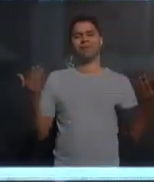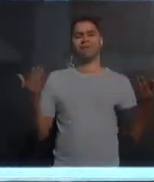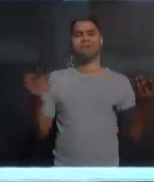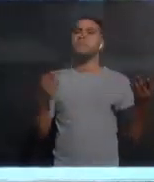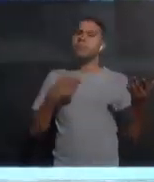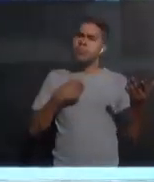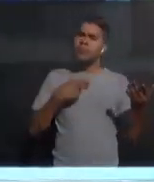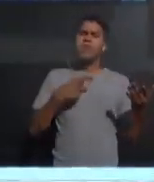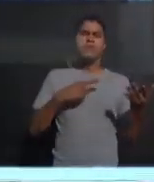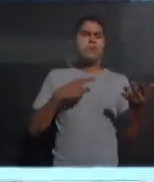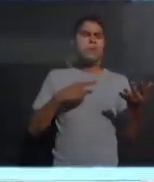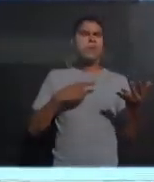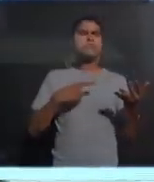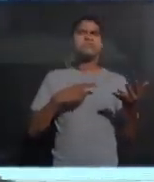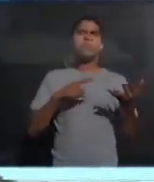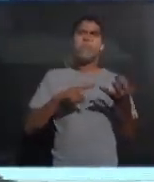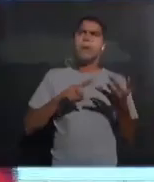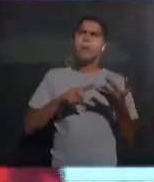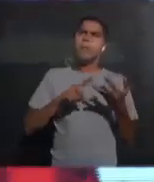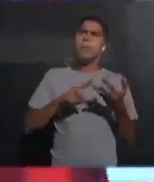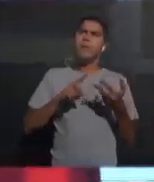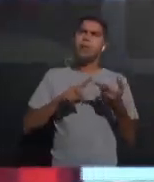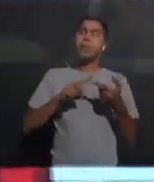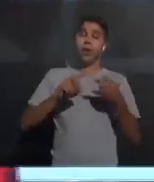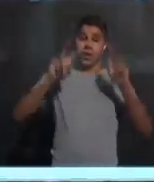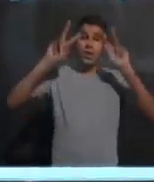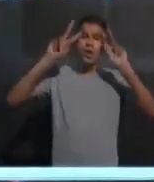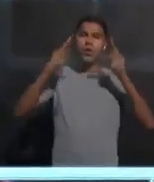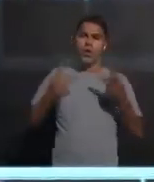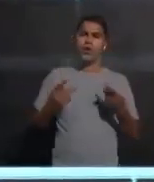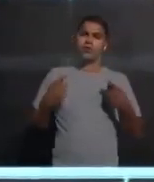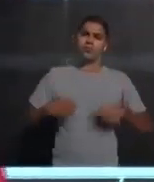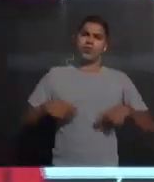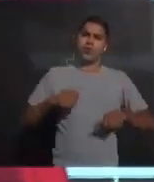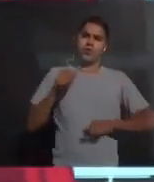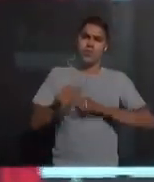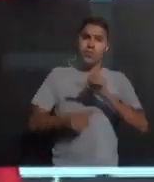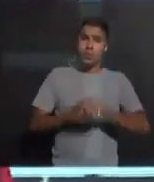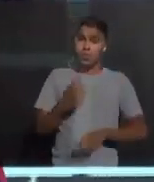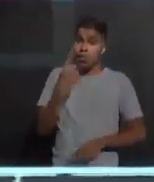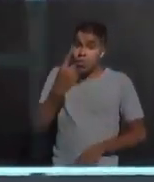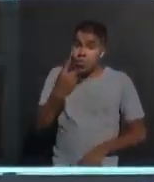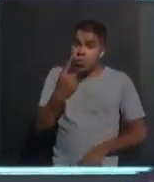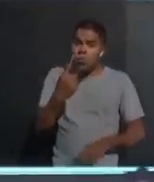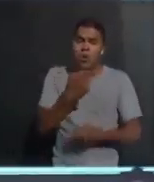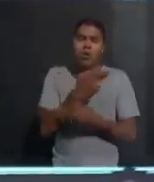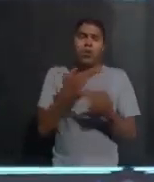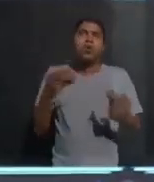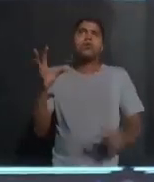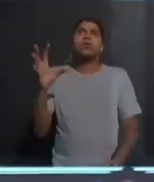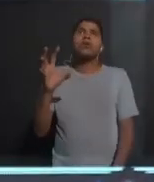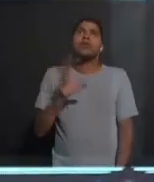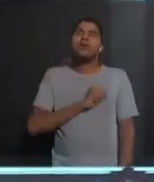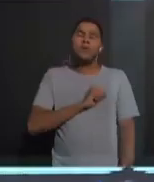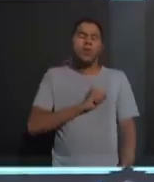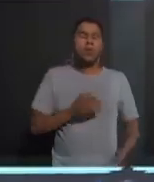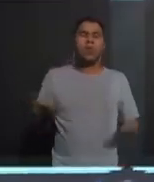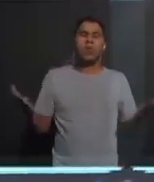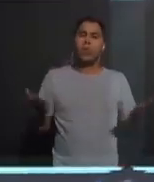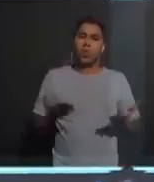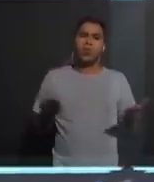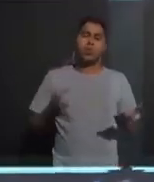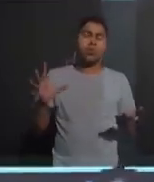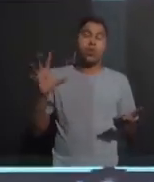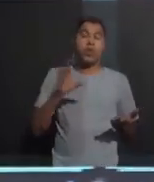muitas coisas em mim e eu reconheço que é preciso mudar mas existe uma coisa em mim que eu amo hoje eu amo